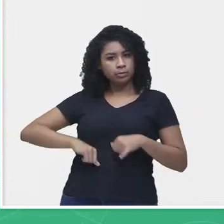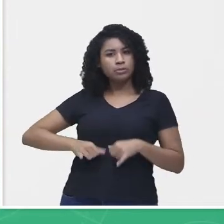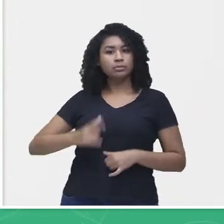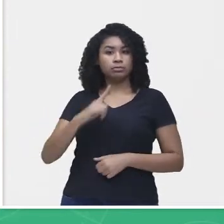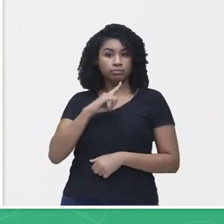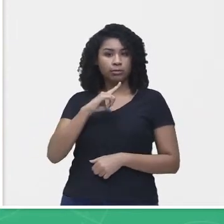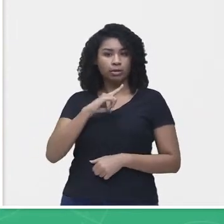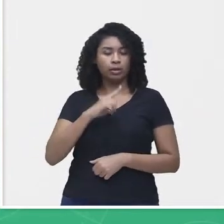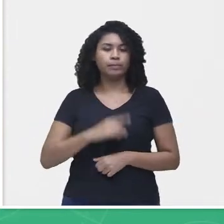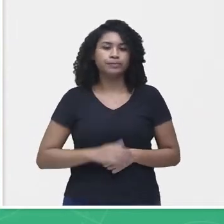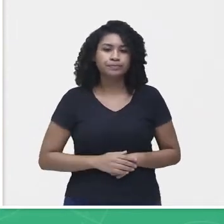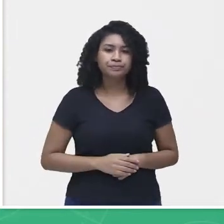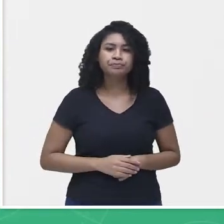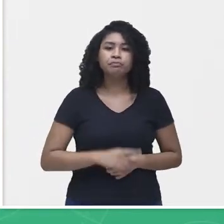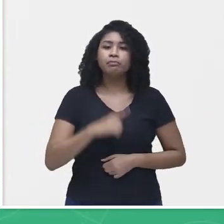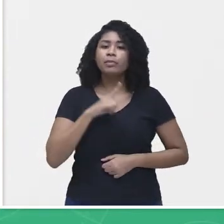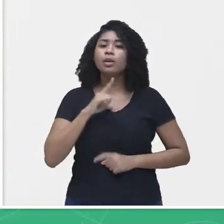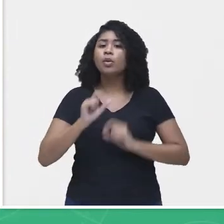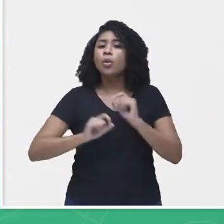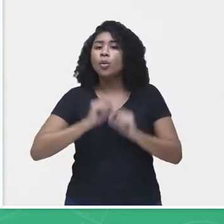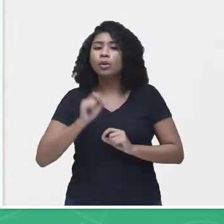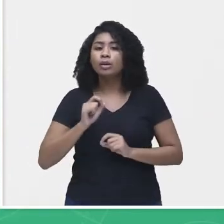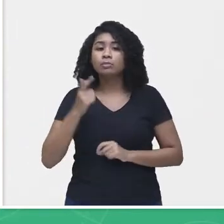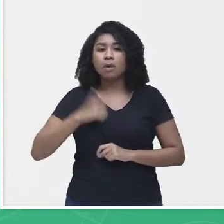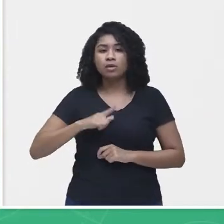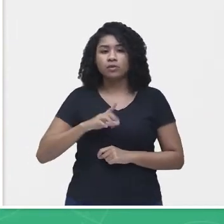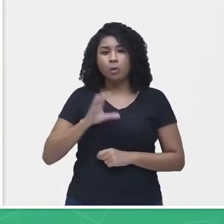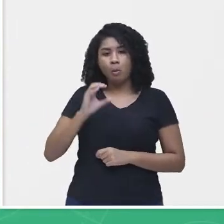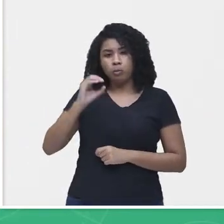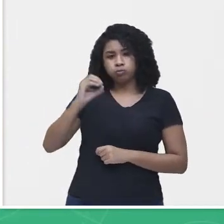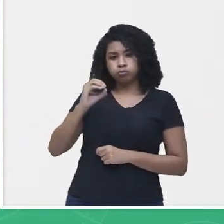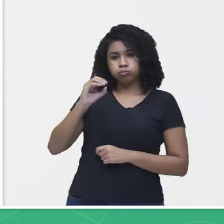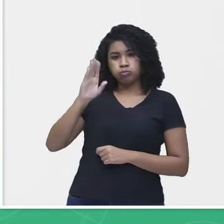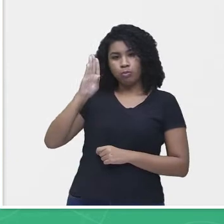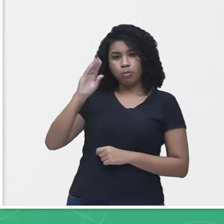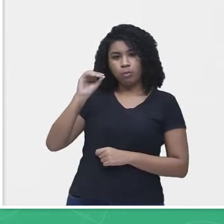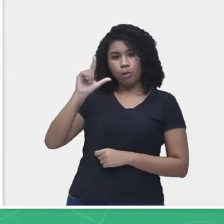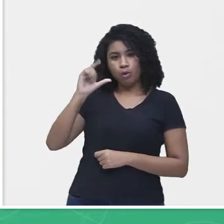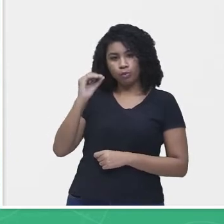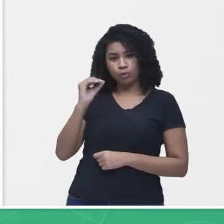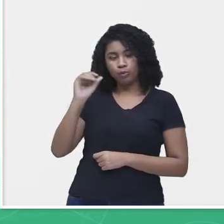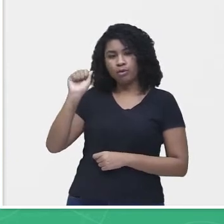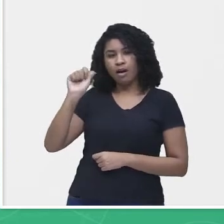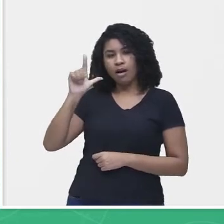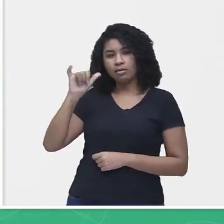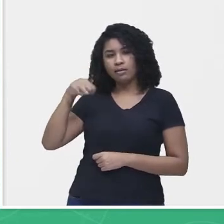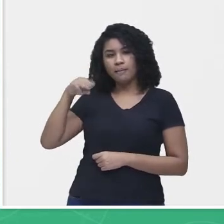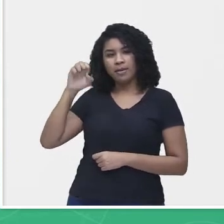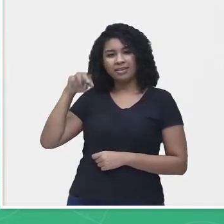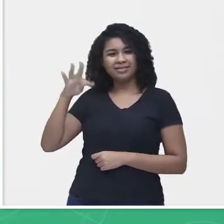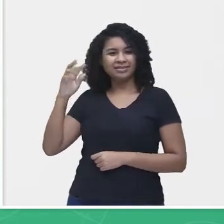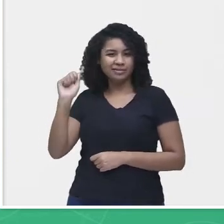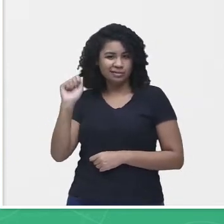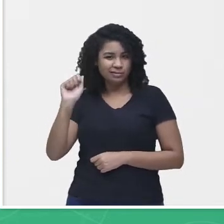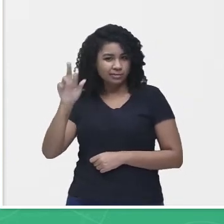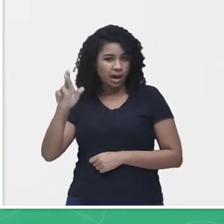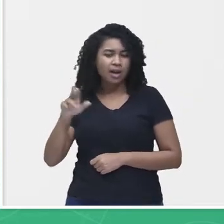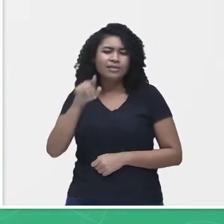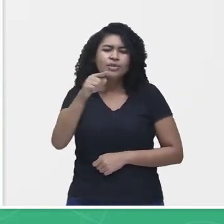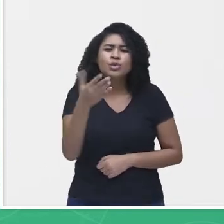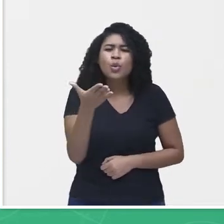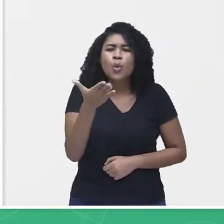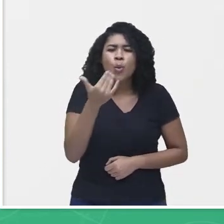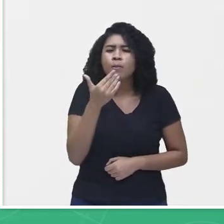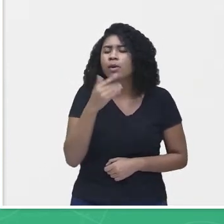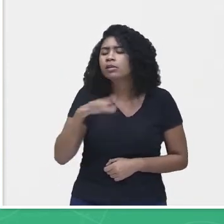mecânica e química, forma-se o bolo alimentar. Então, aquilo que você comeu bonitinho, cheirosinho, gostosinho, já não está